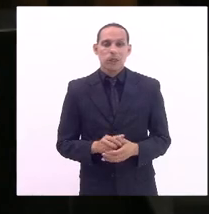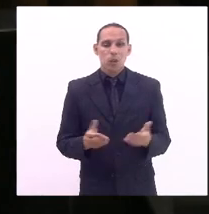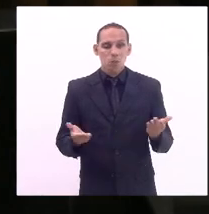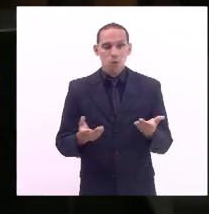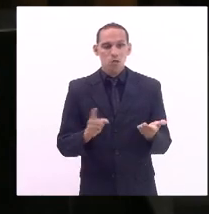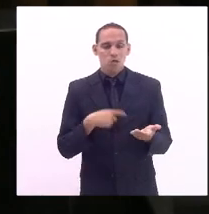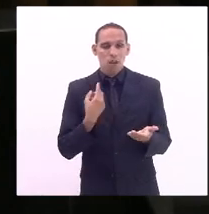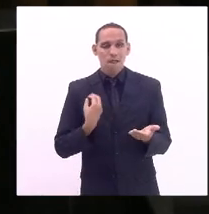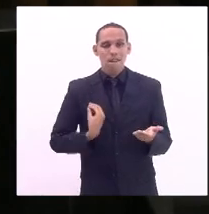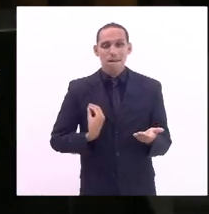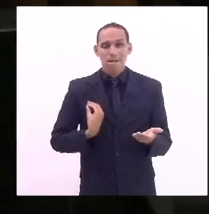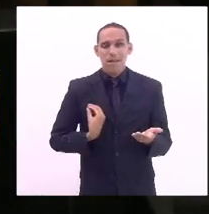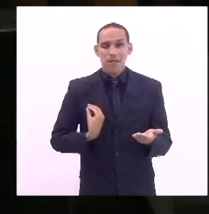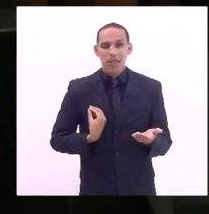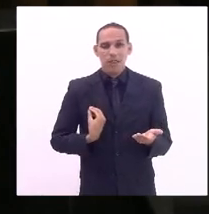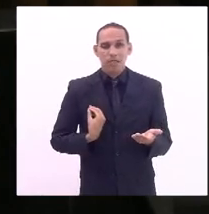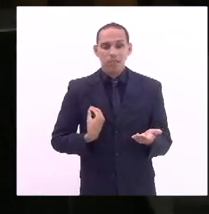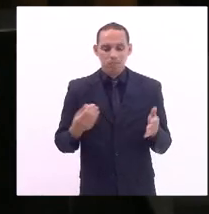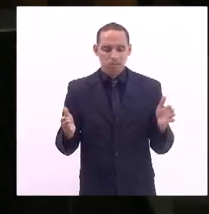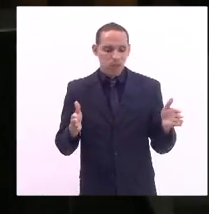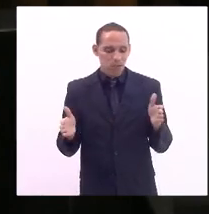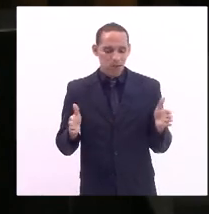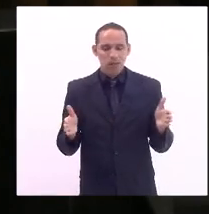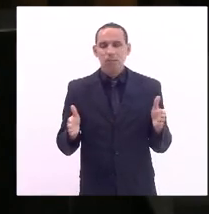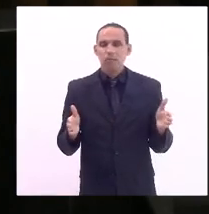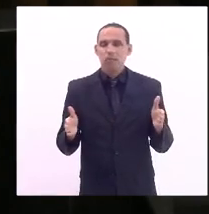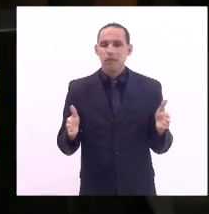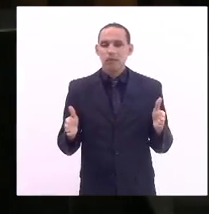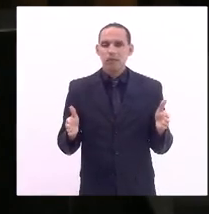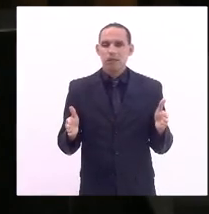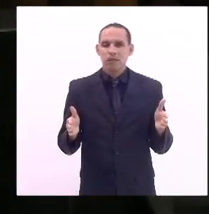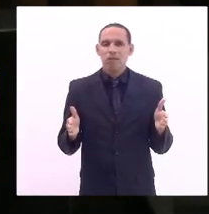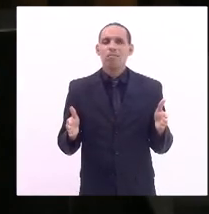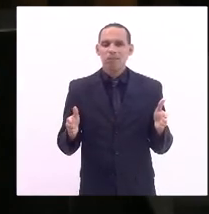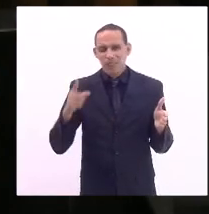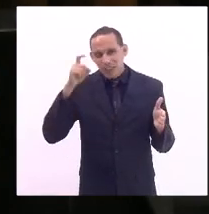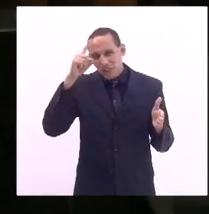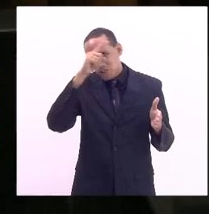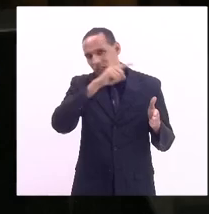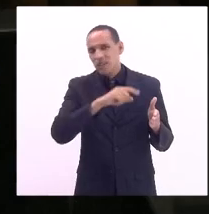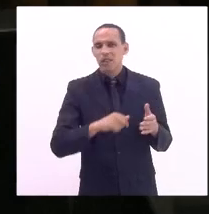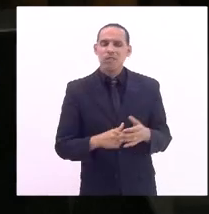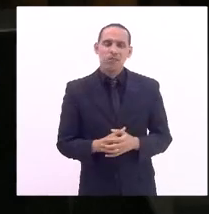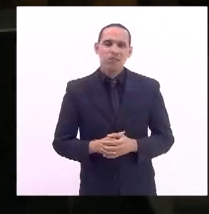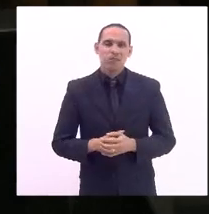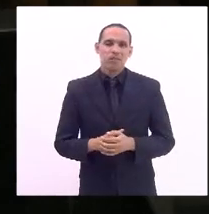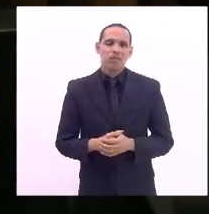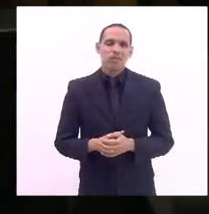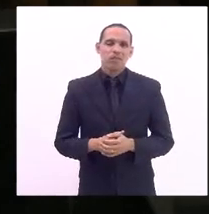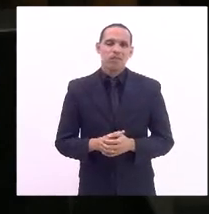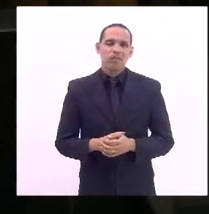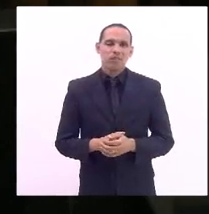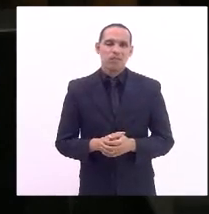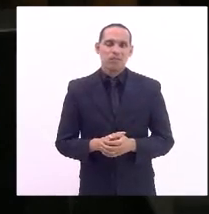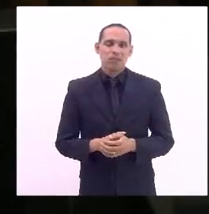vivendo num momento muito difícil,